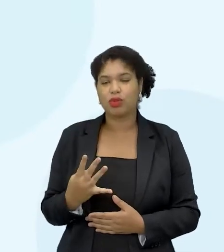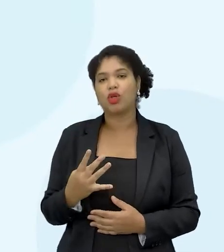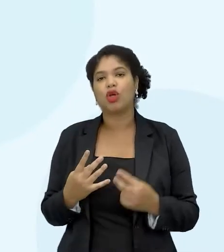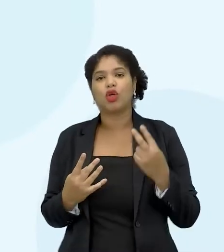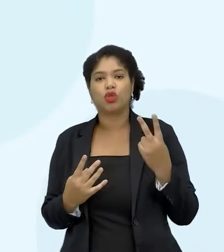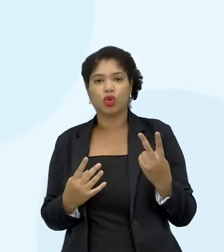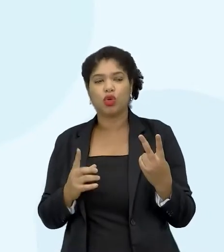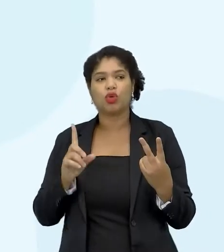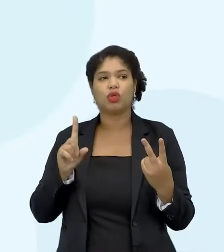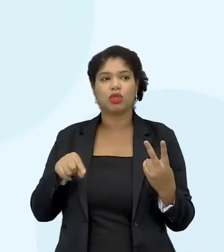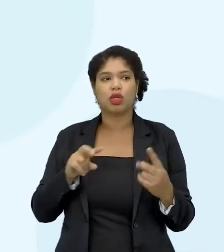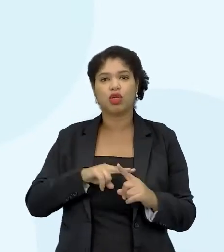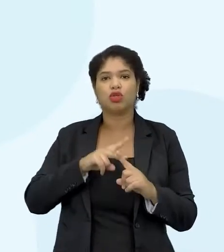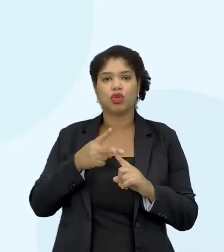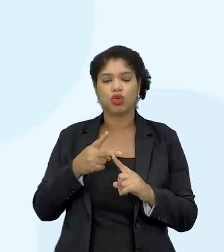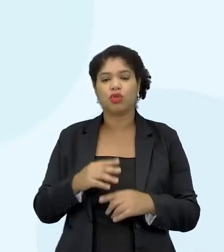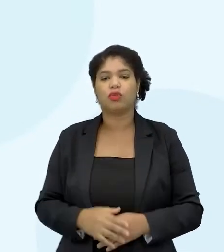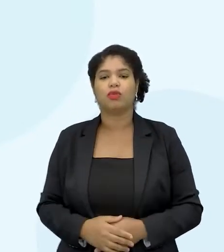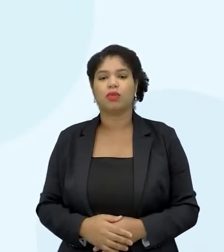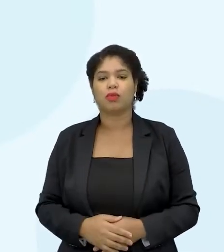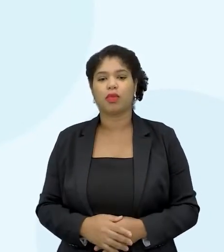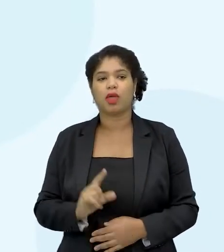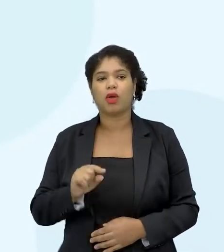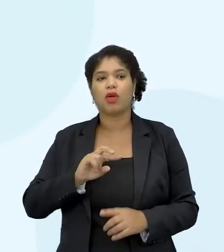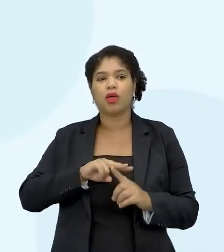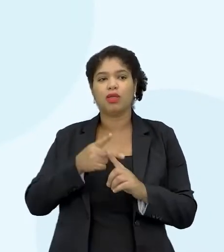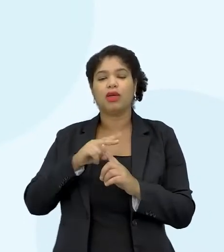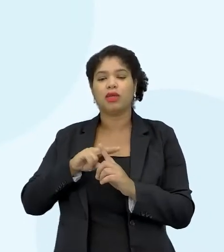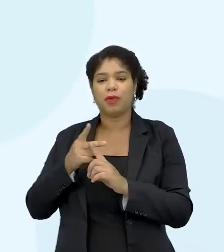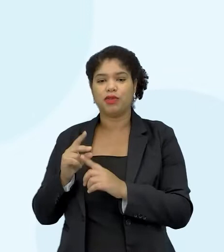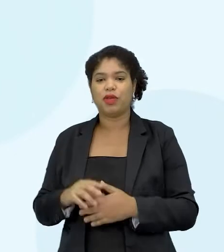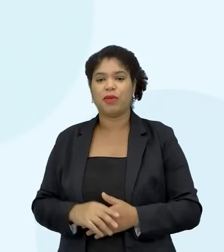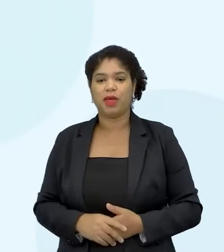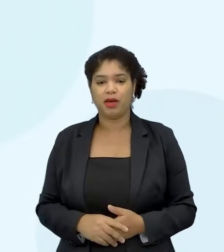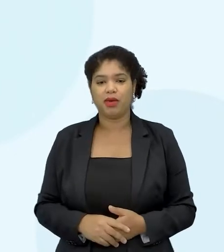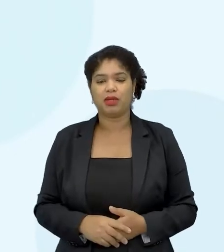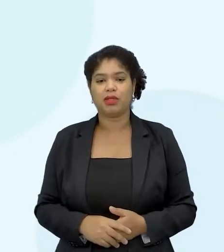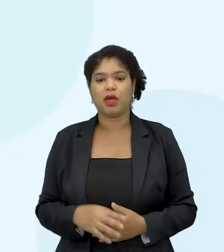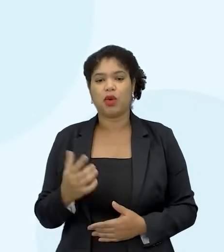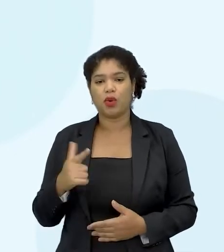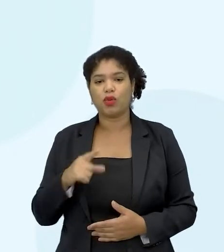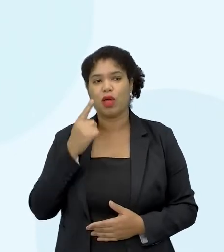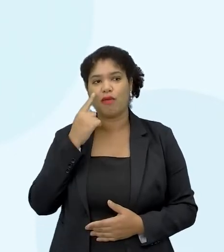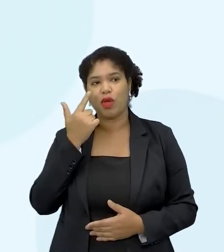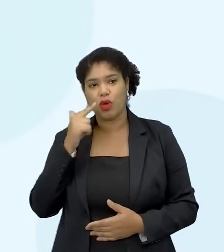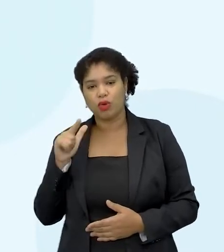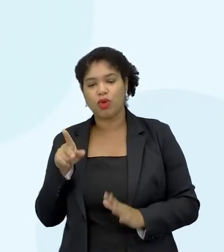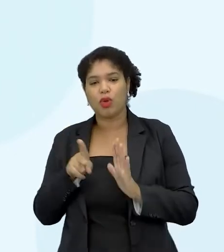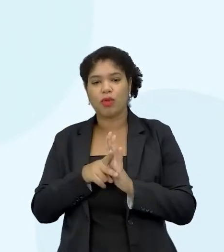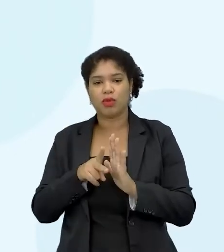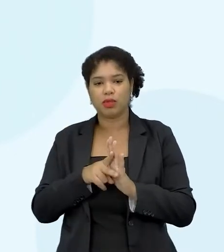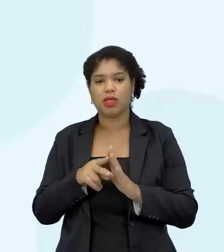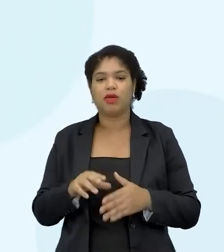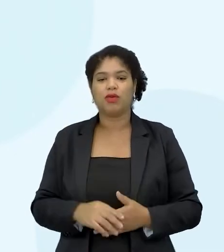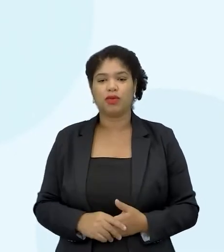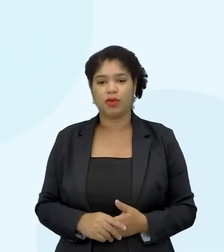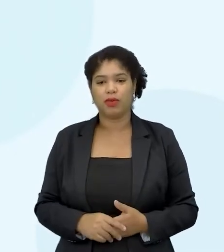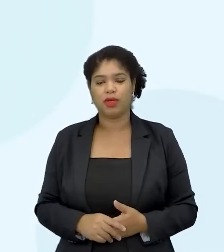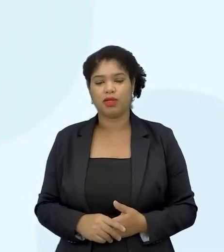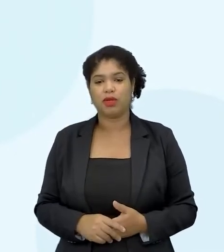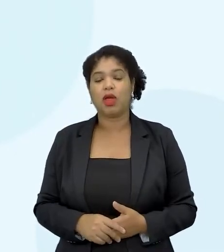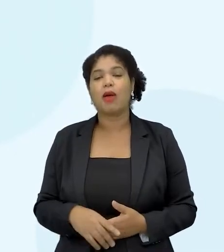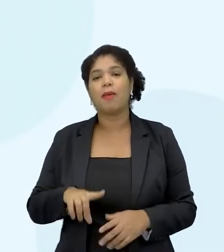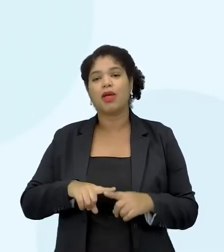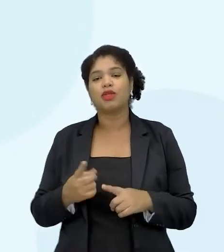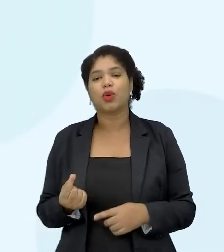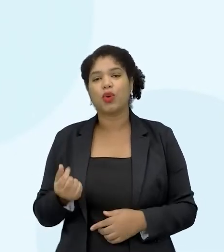dobro disso, né? 3 camisetas o triplo disso e assim vai. Então, o custo dele vai depender.